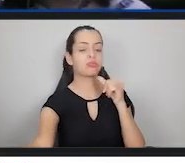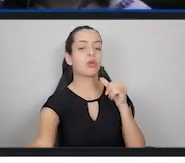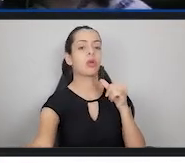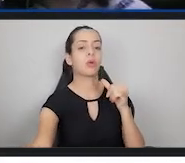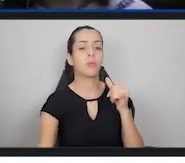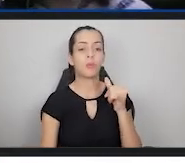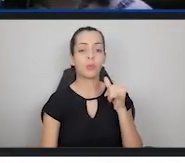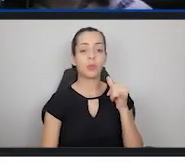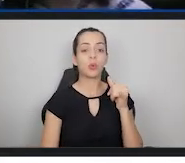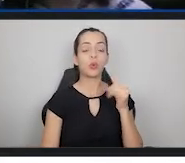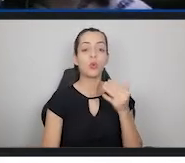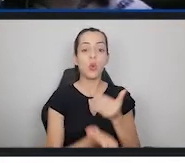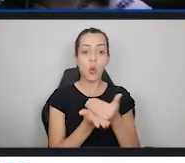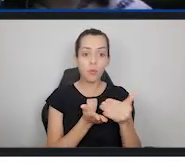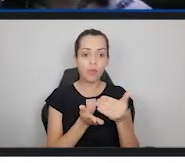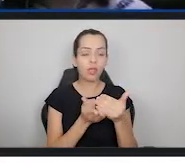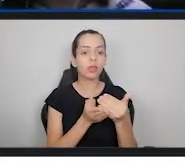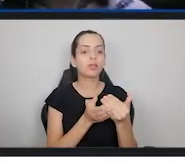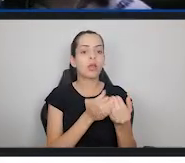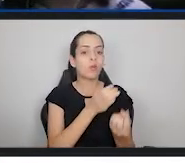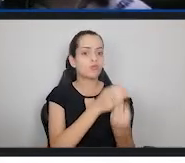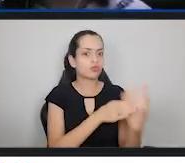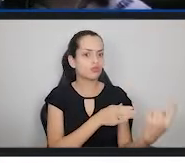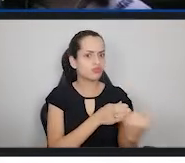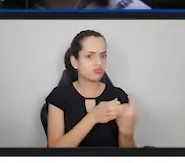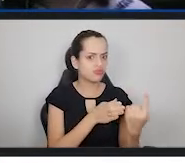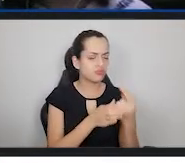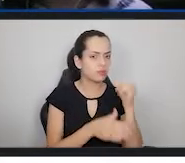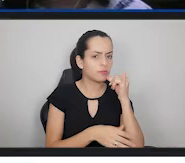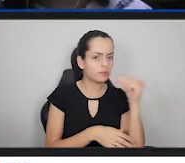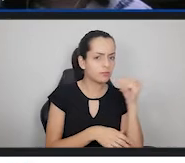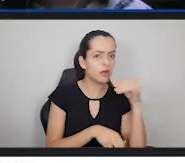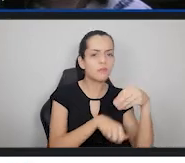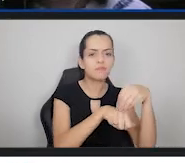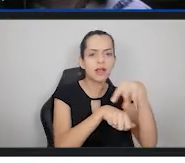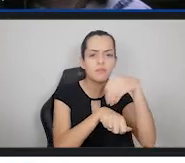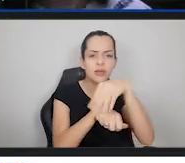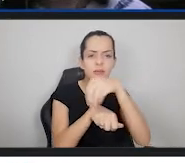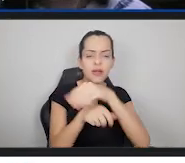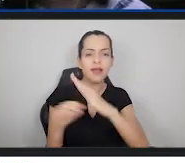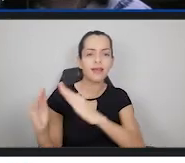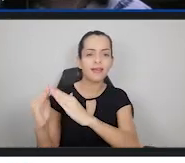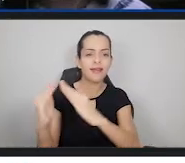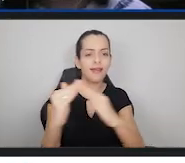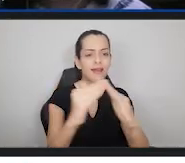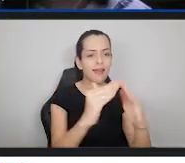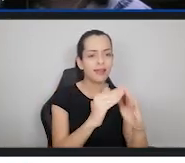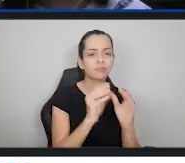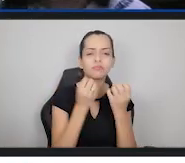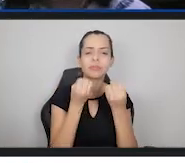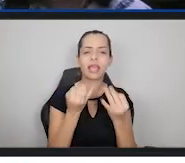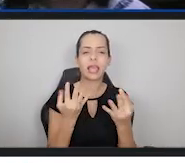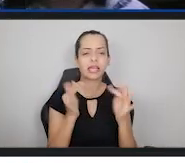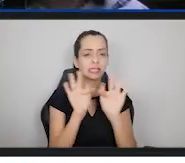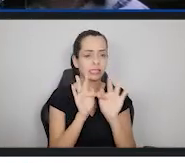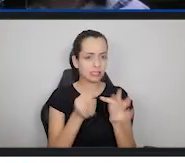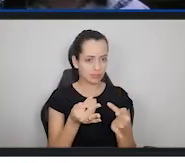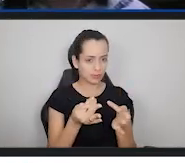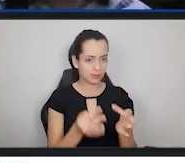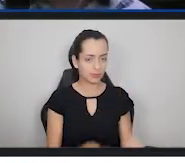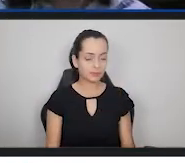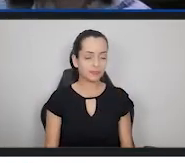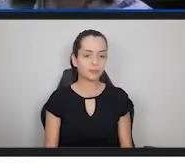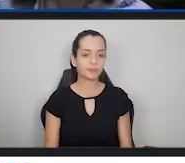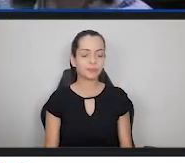até o ponto de entrega, de uma forma bem simples, tá? Mas se ficar alguma dúvida, eu estou à disposição.